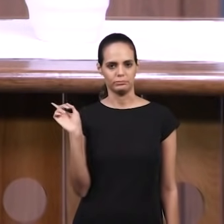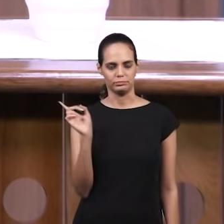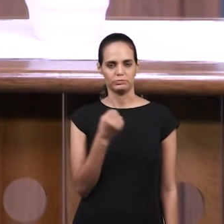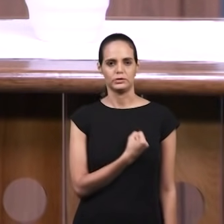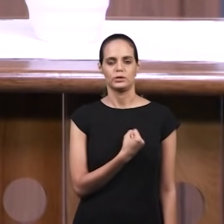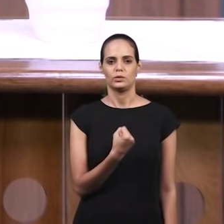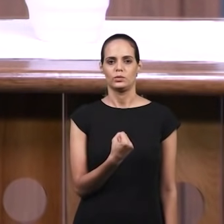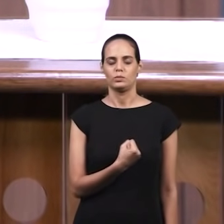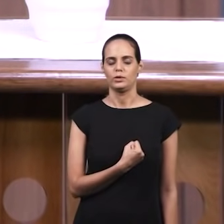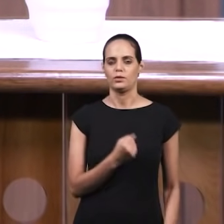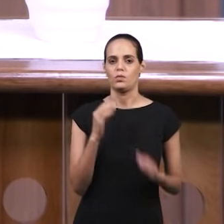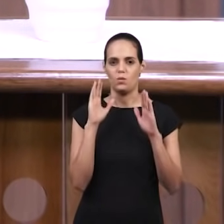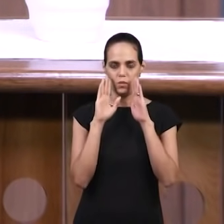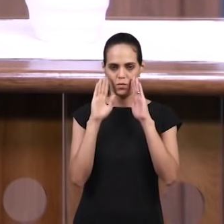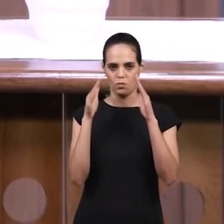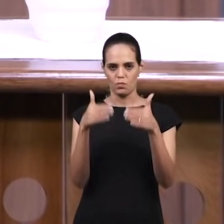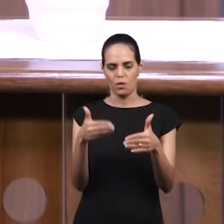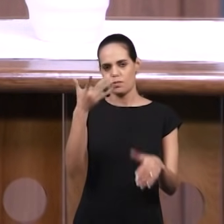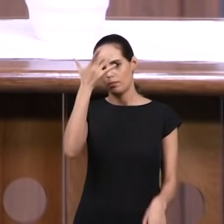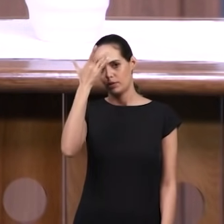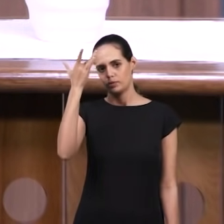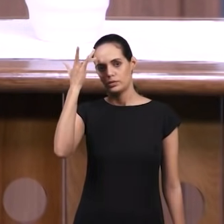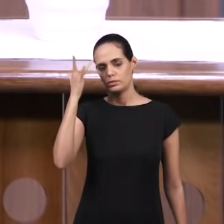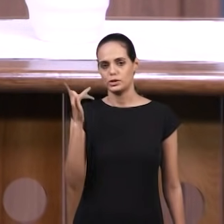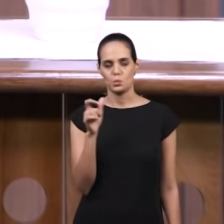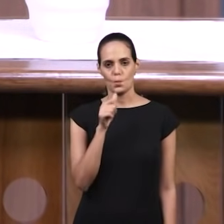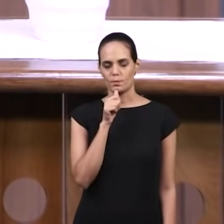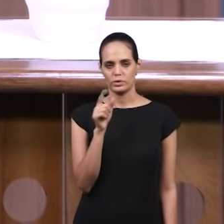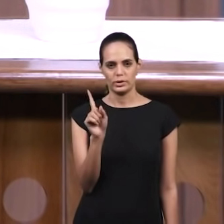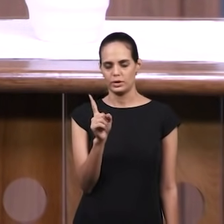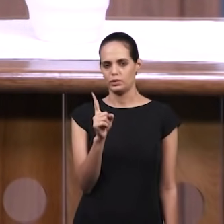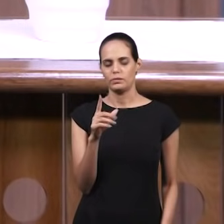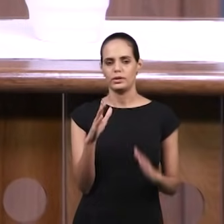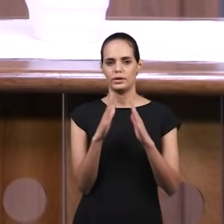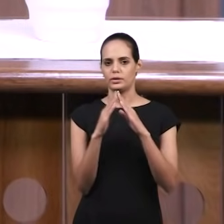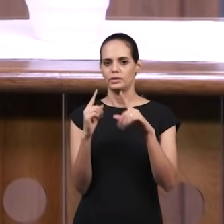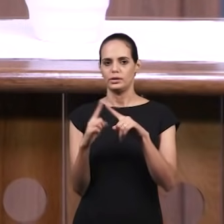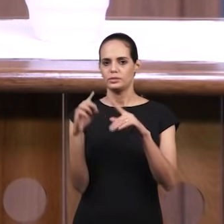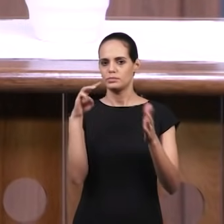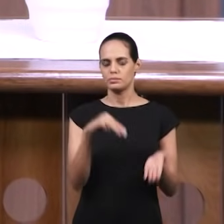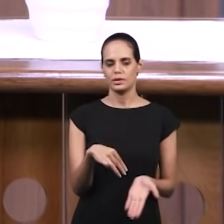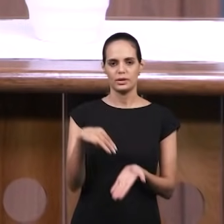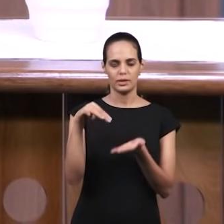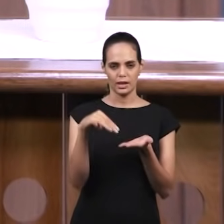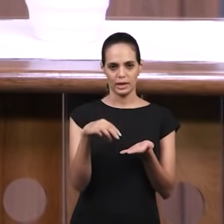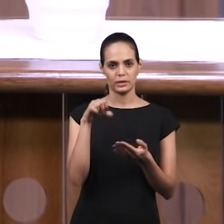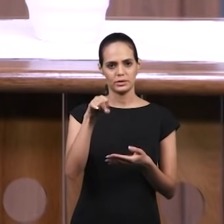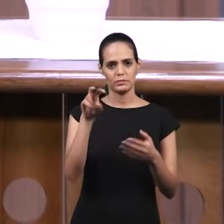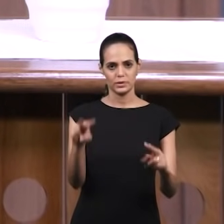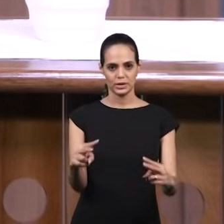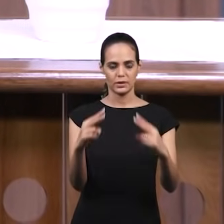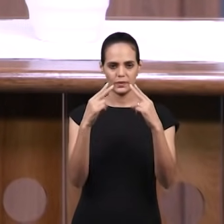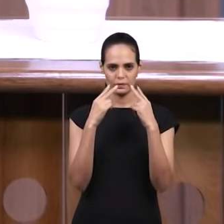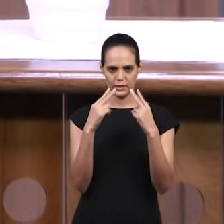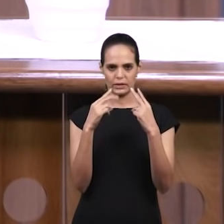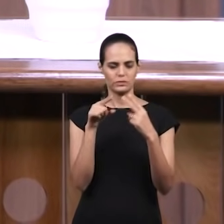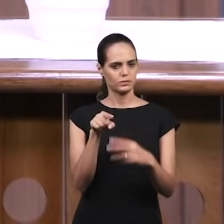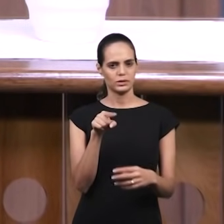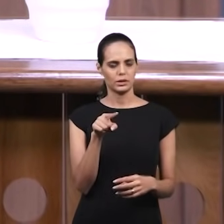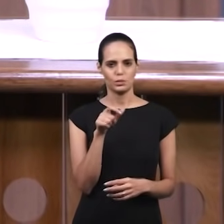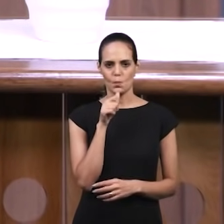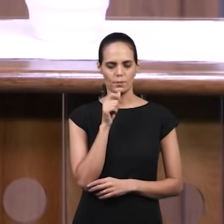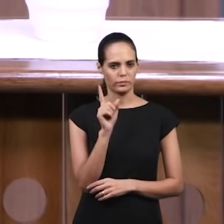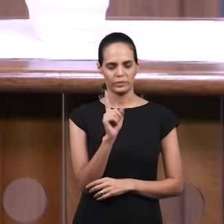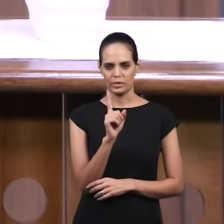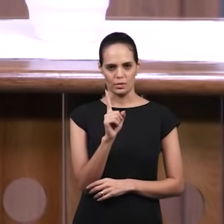número, ele é exclusivo para atender aquelas pessoas que ainda não são membros da Igreja Cristã Maranata. Então, se você está nos assistindo, você